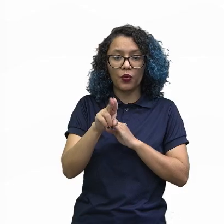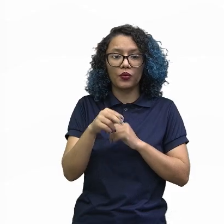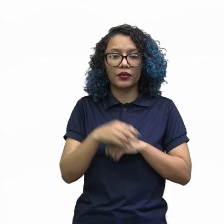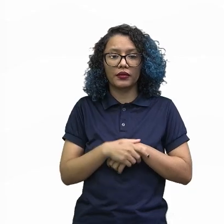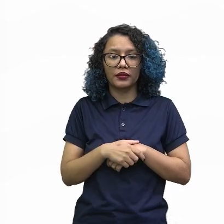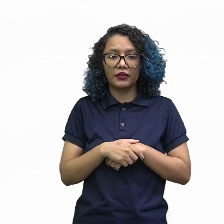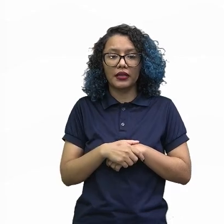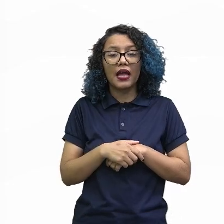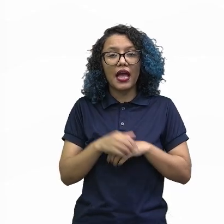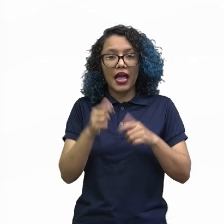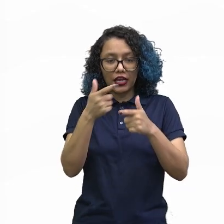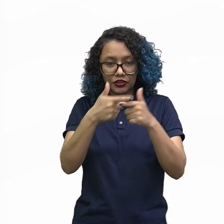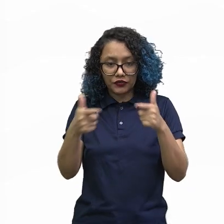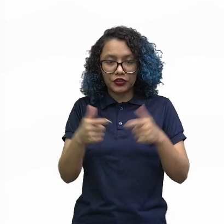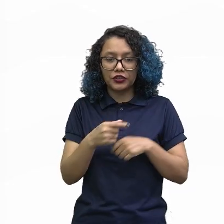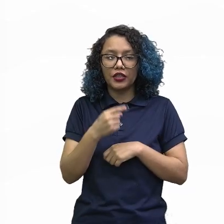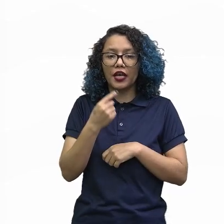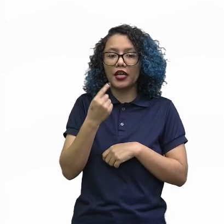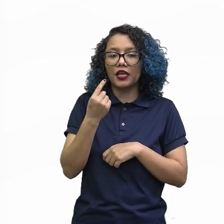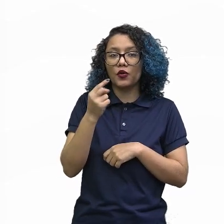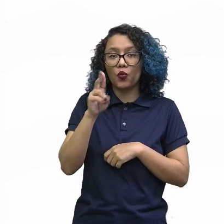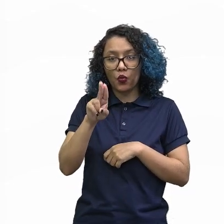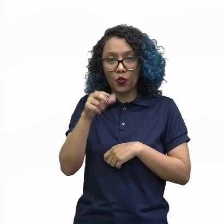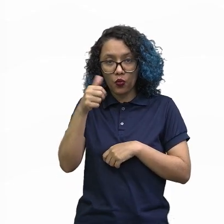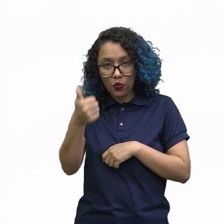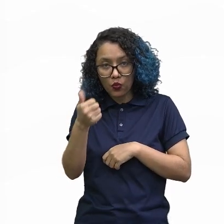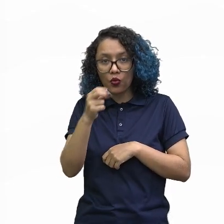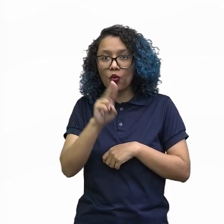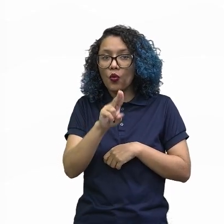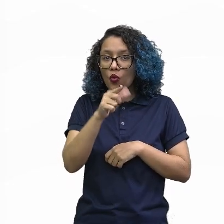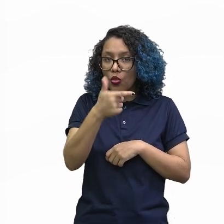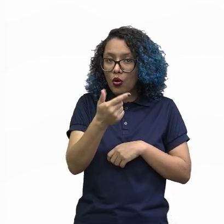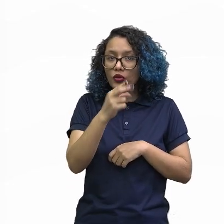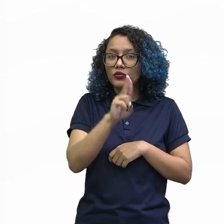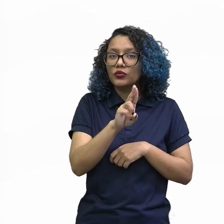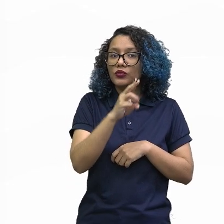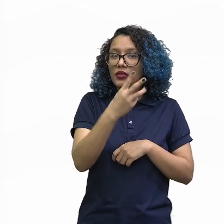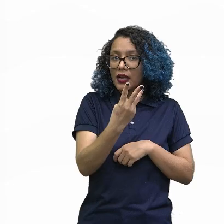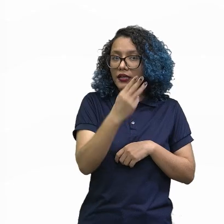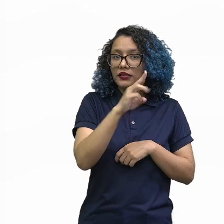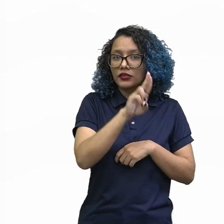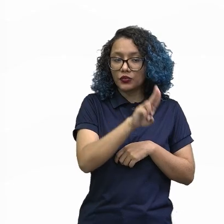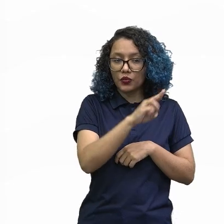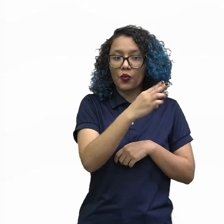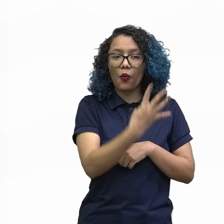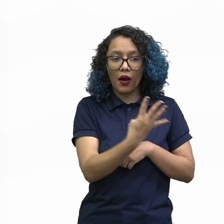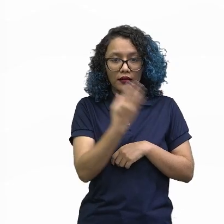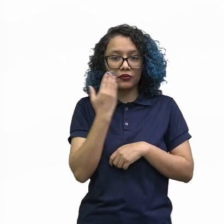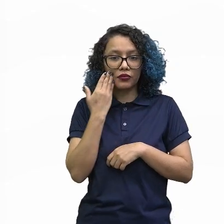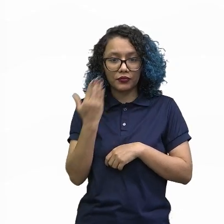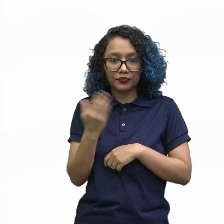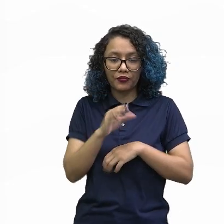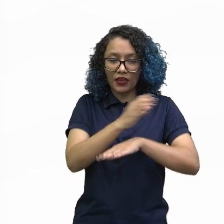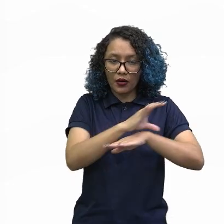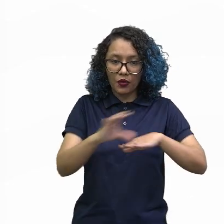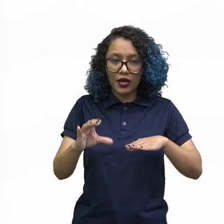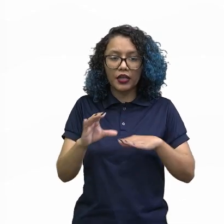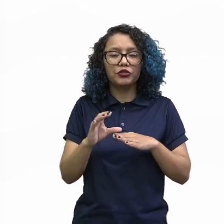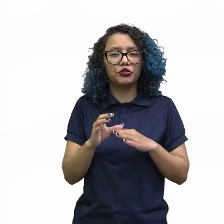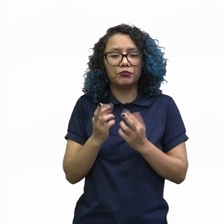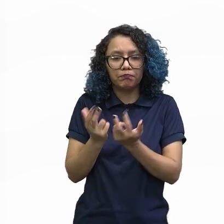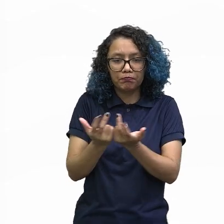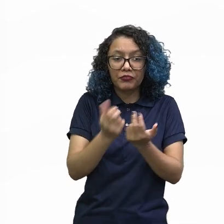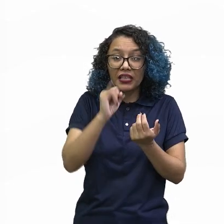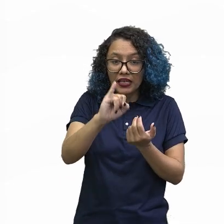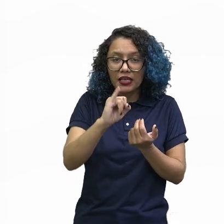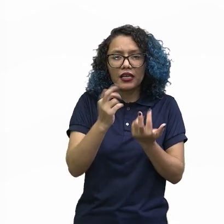em o 1, o 2, o 3 e o 4 aí no esquema. Enquanto a corrente é simplesmente I, porque ela é igual em todos os